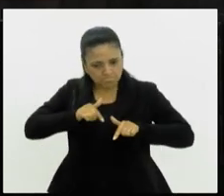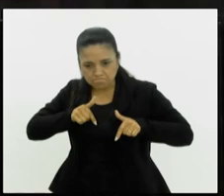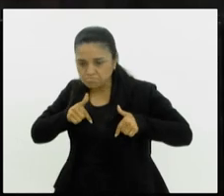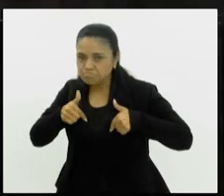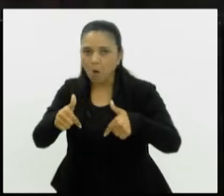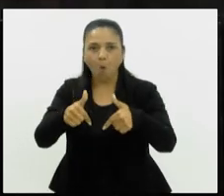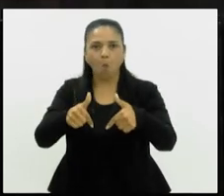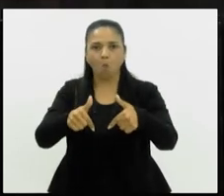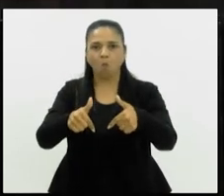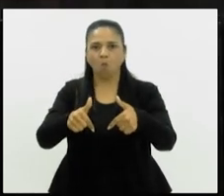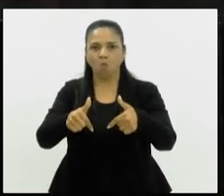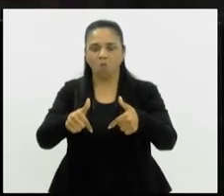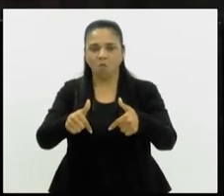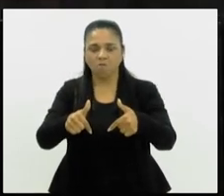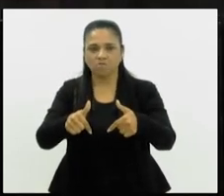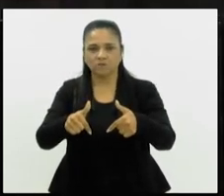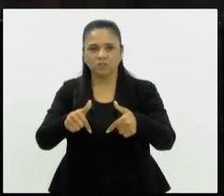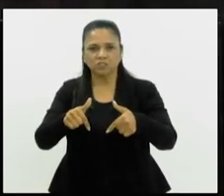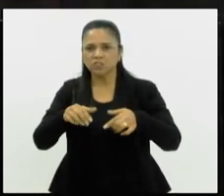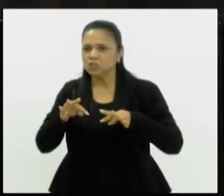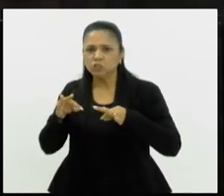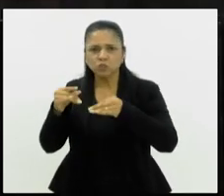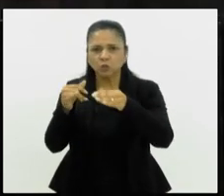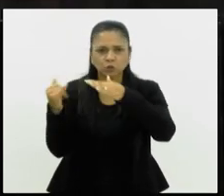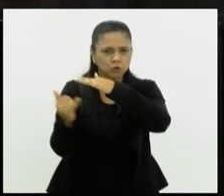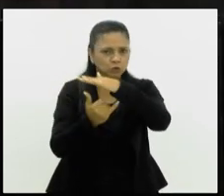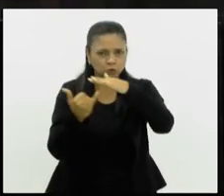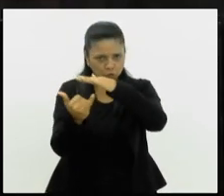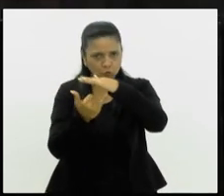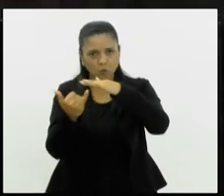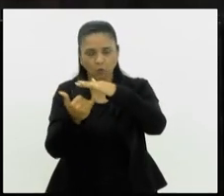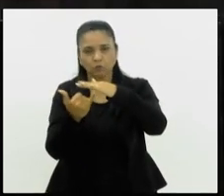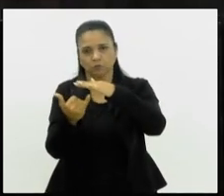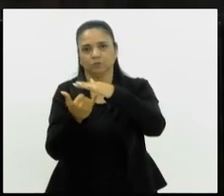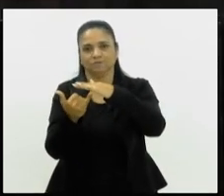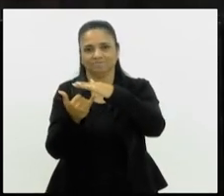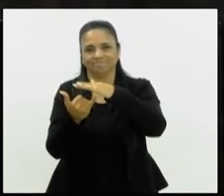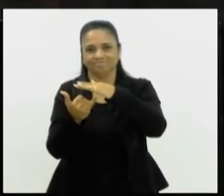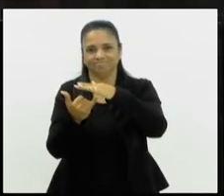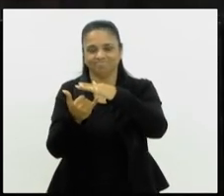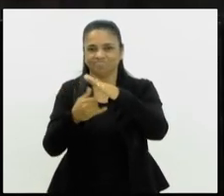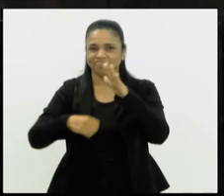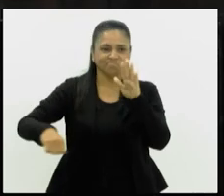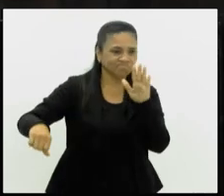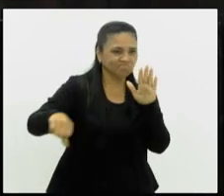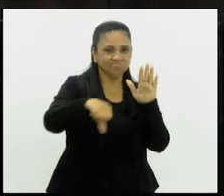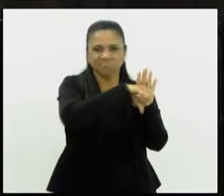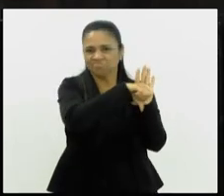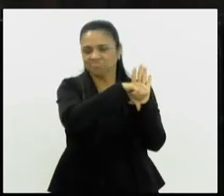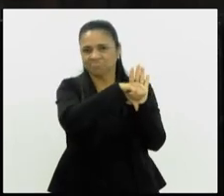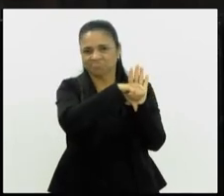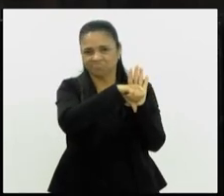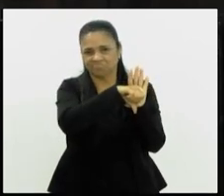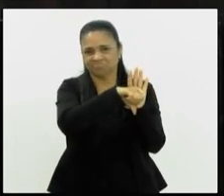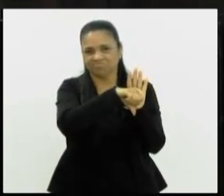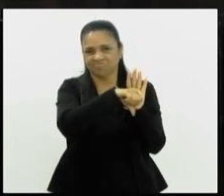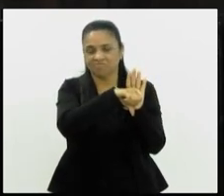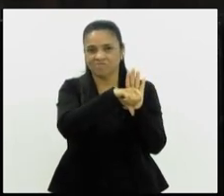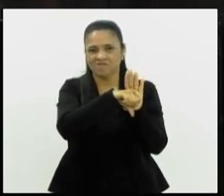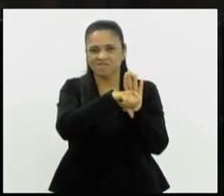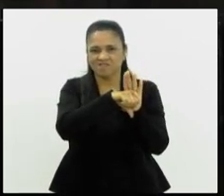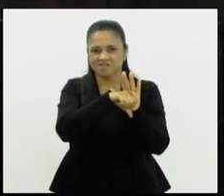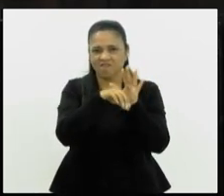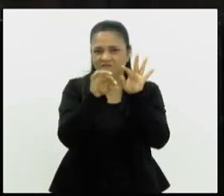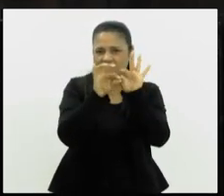né, em todos os órgãos possíveis, para criminalizar esta fala